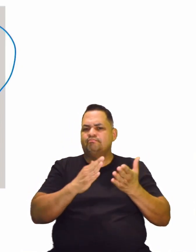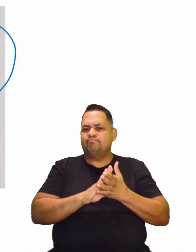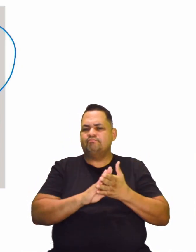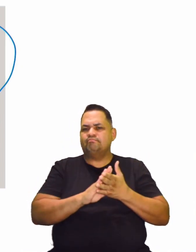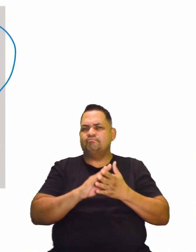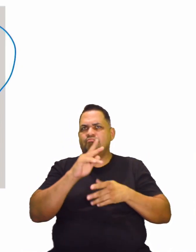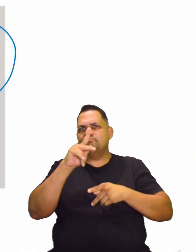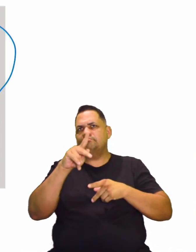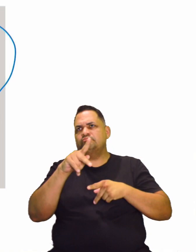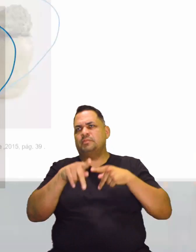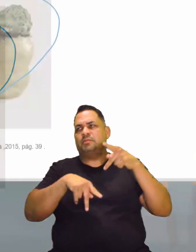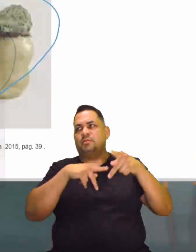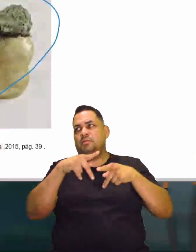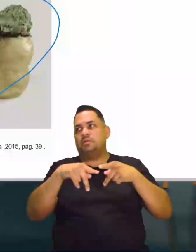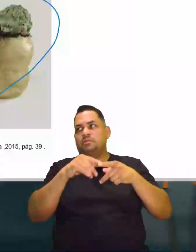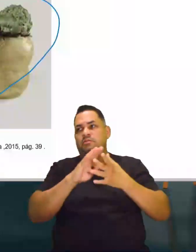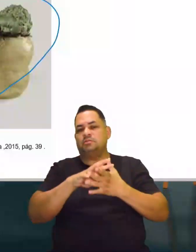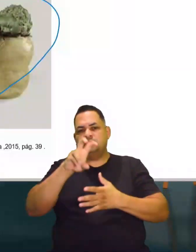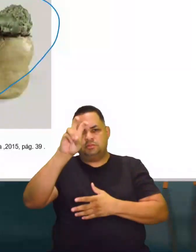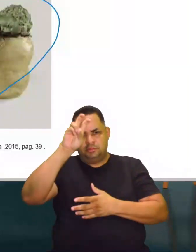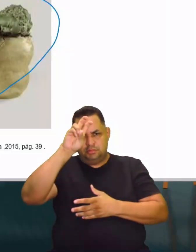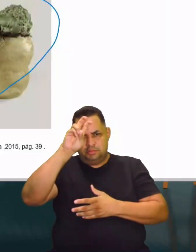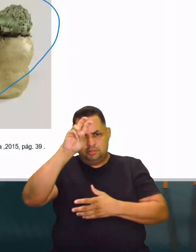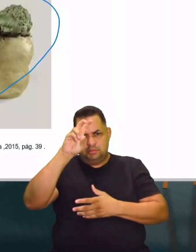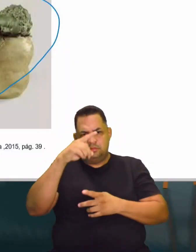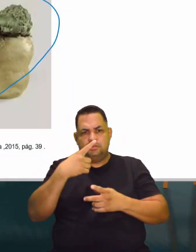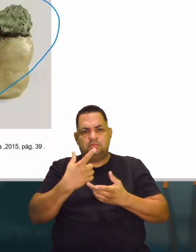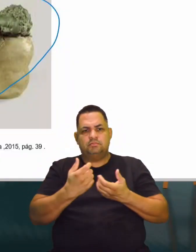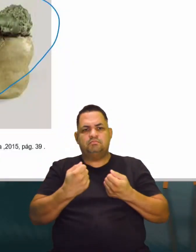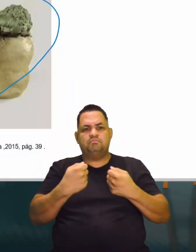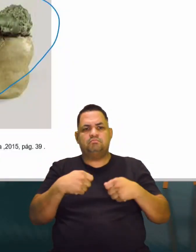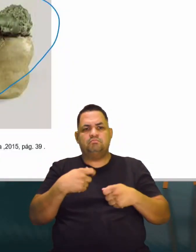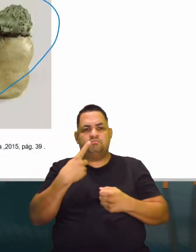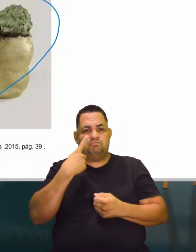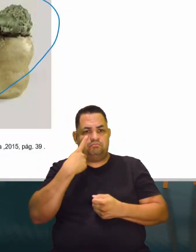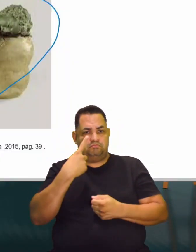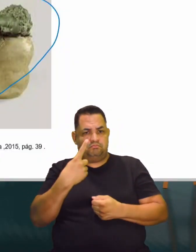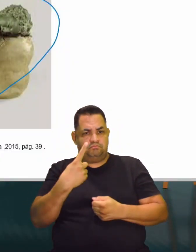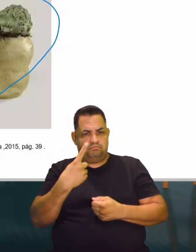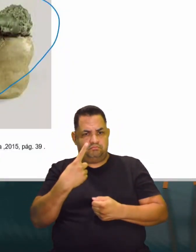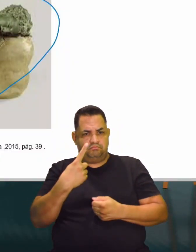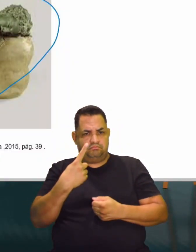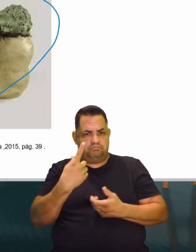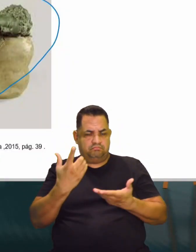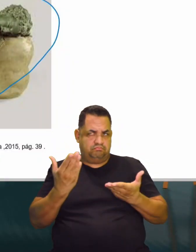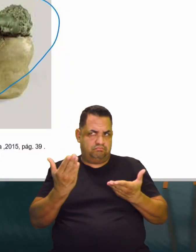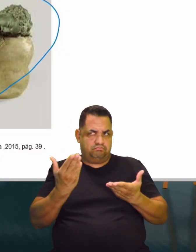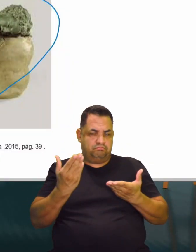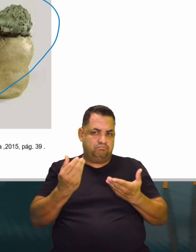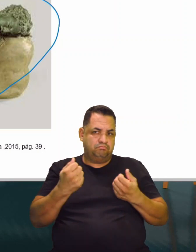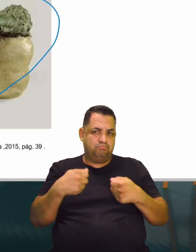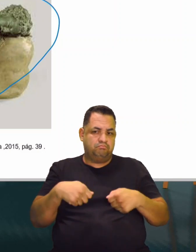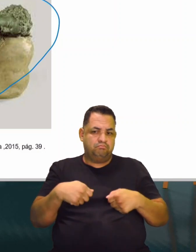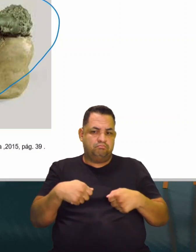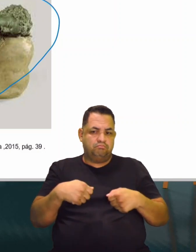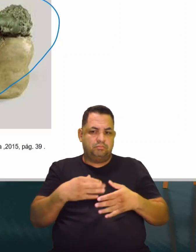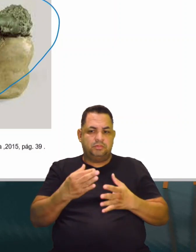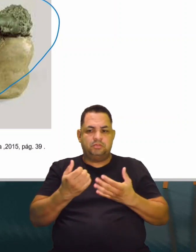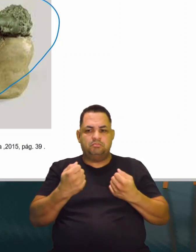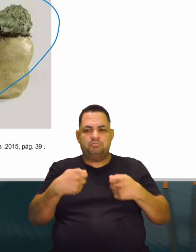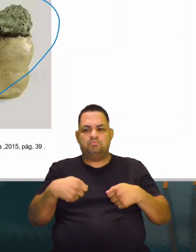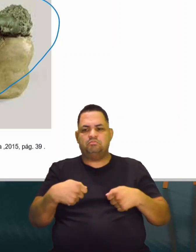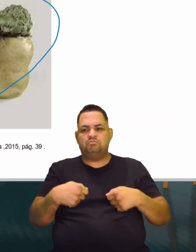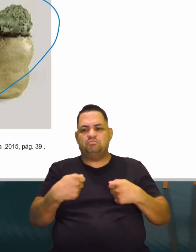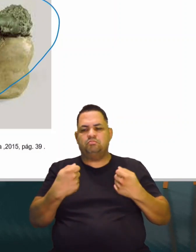civilizações egípcias, né? Então, vocês podem, seria, né, essa hipótese de